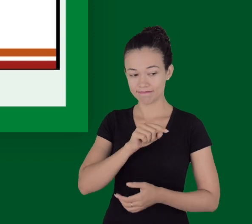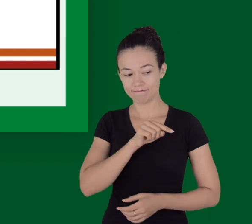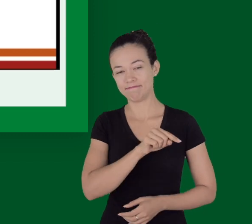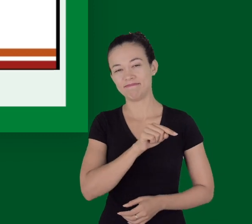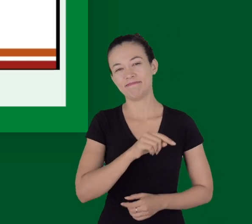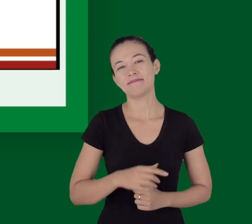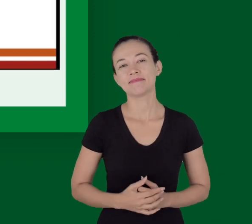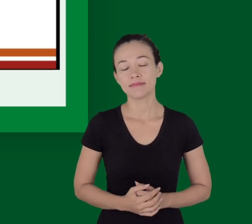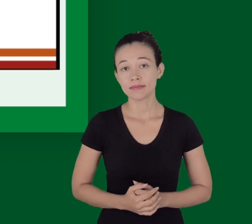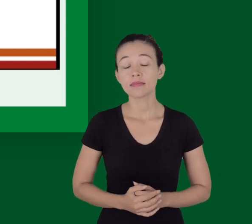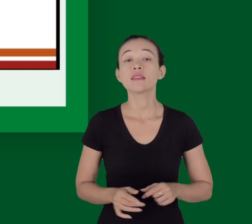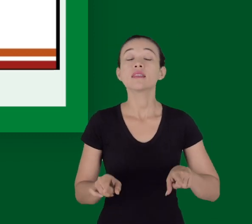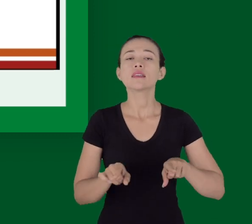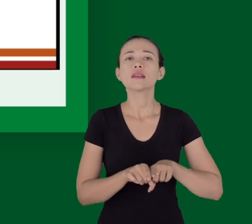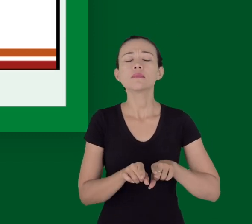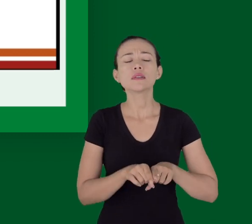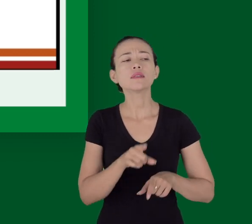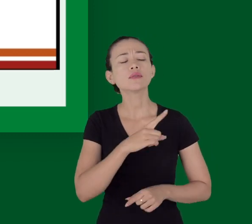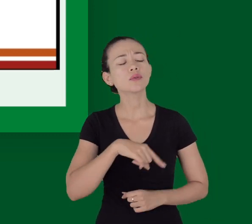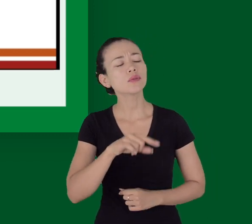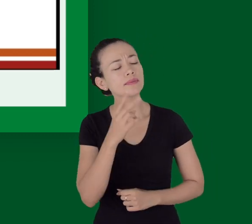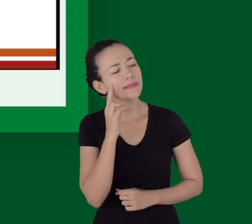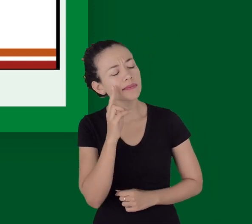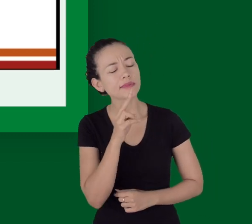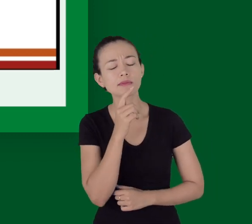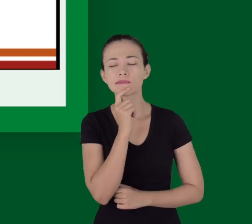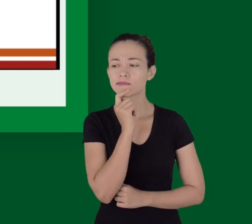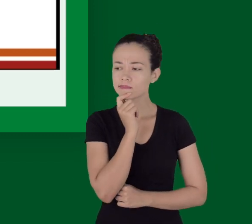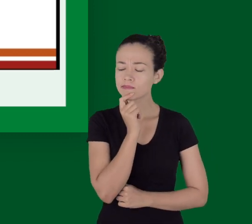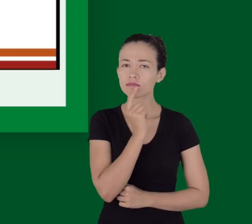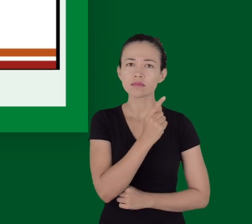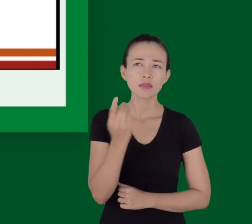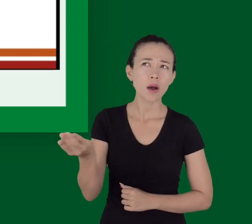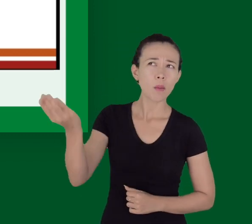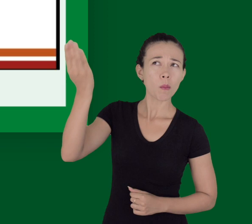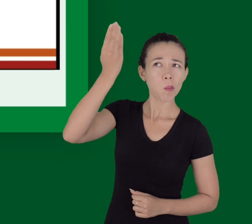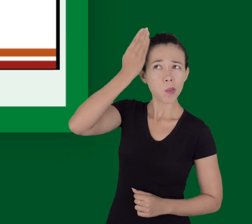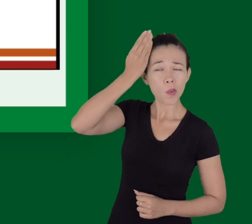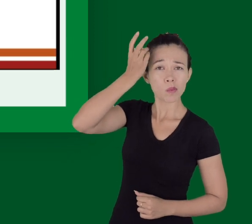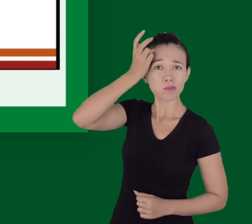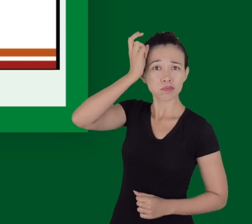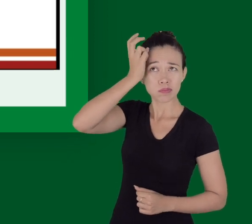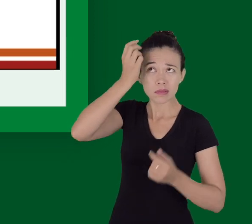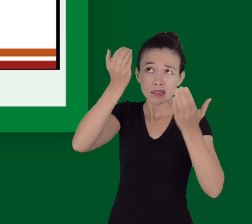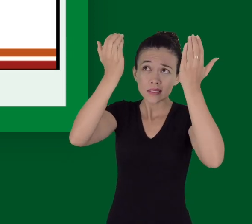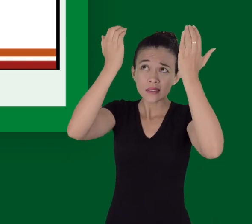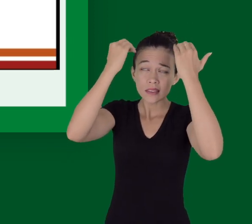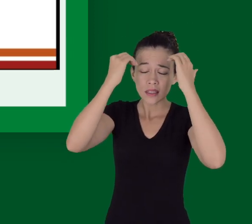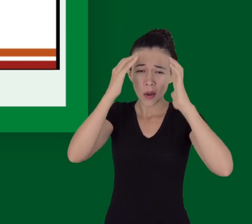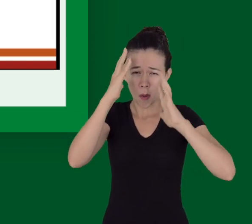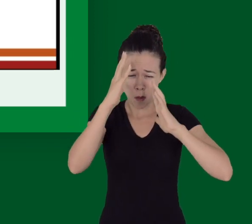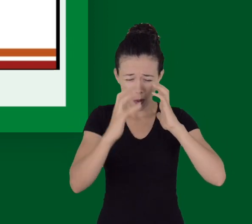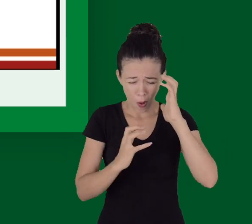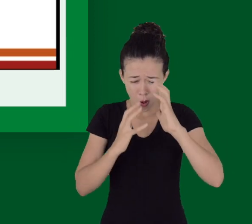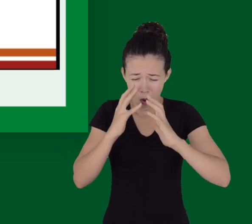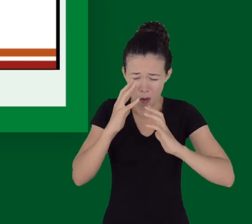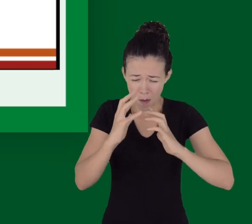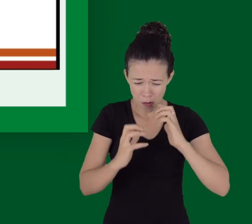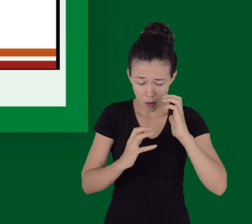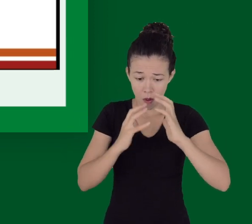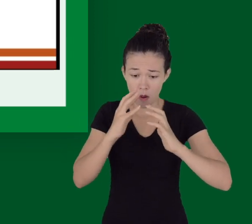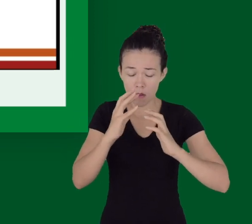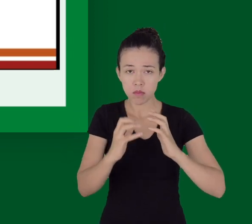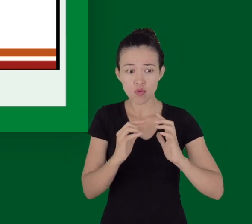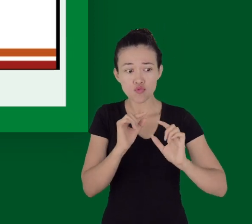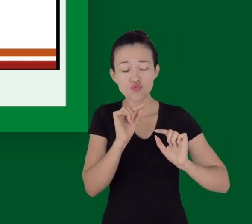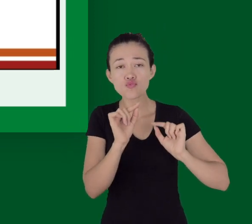de suporte básico e vamos precisar compreender um pouquinho sobre as principais alterações, o que ocorre com o paciente vítima